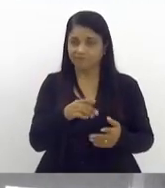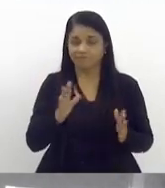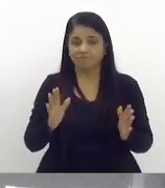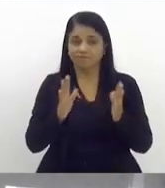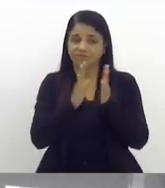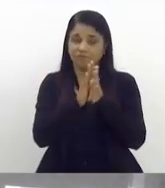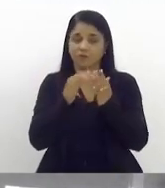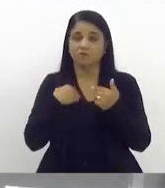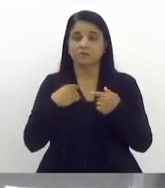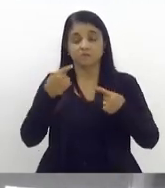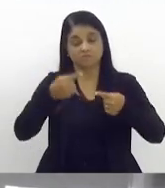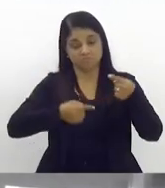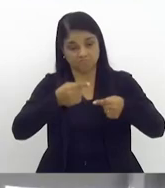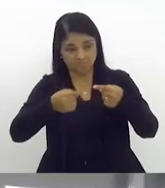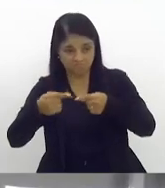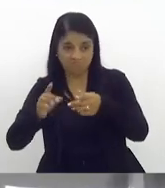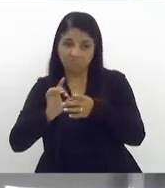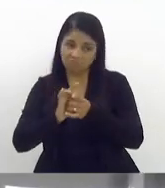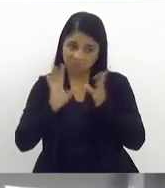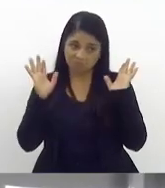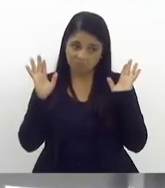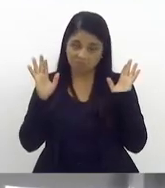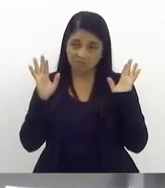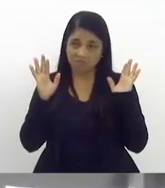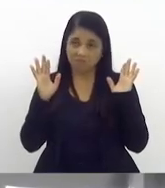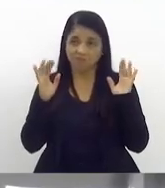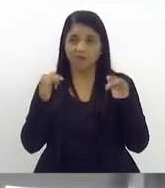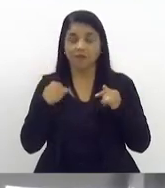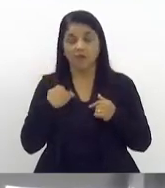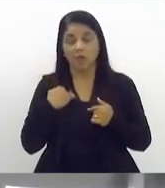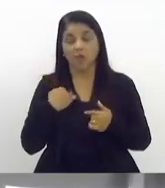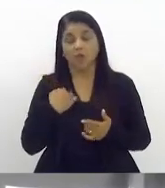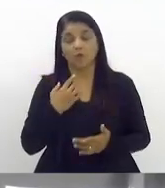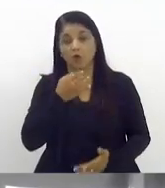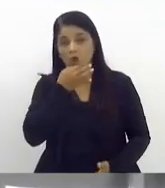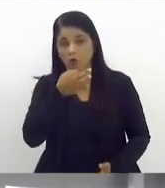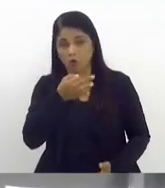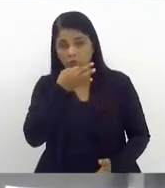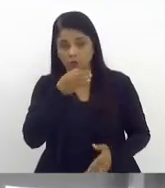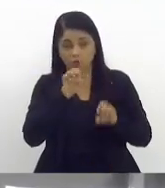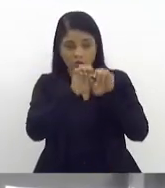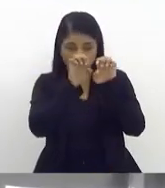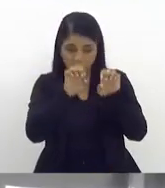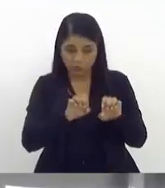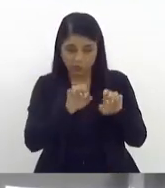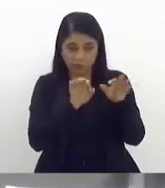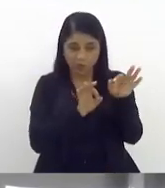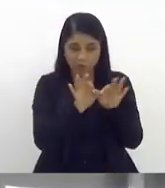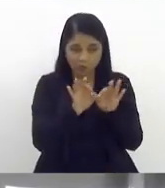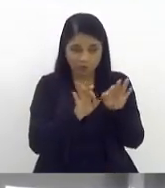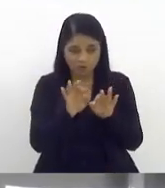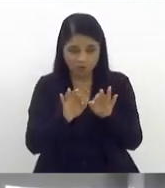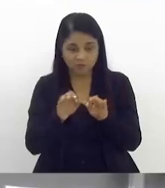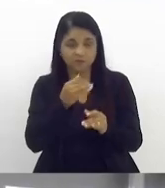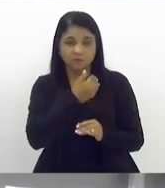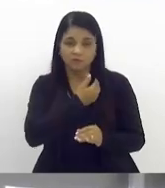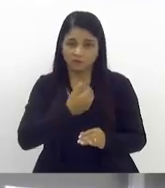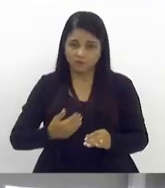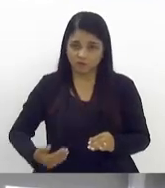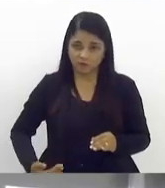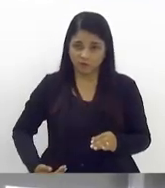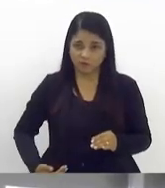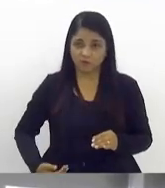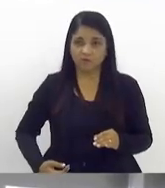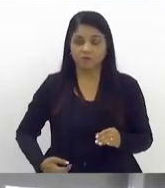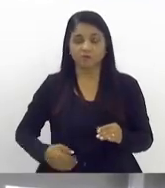debate. Mas eu acho sempre que a estrutura organizacional de qualquer governo deve ser uma